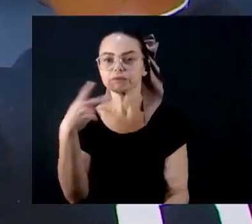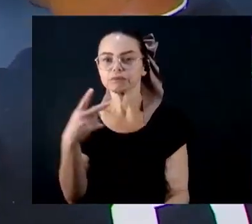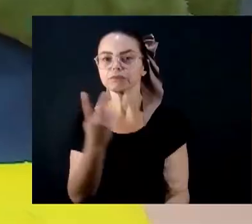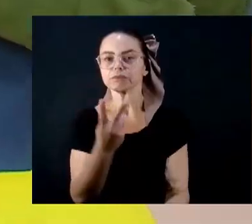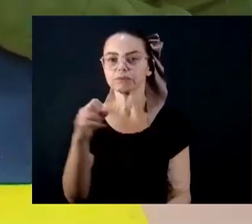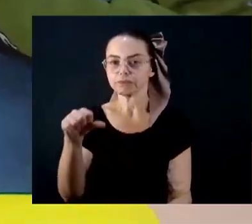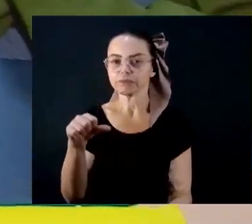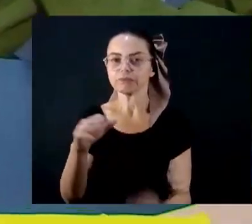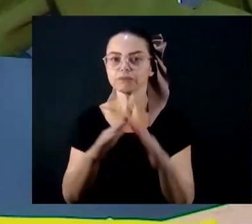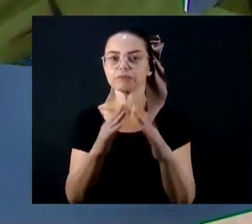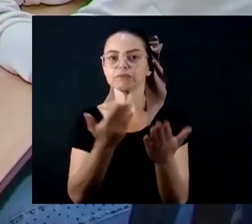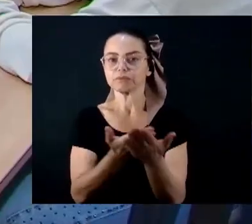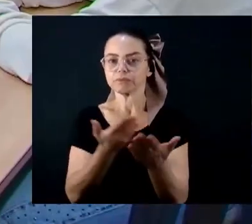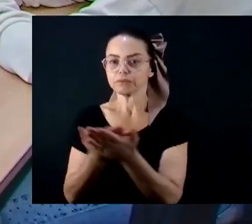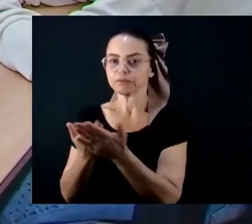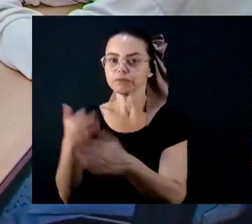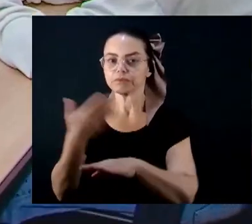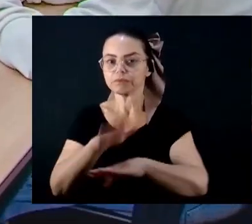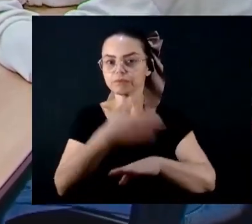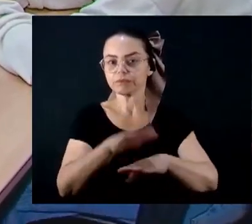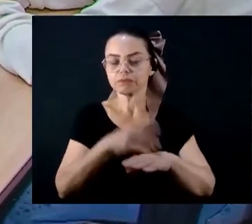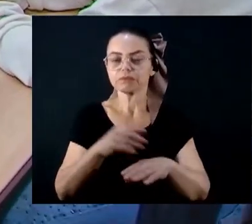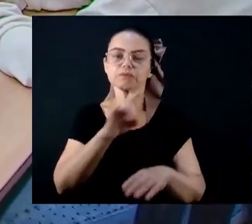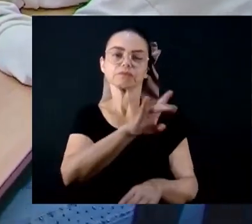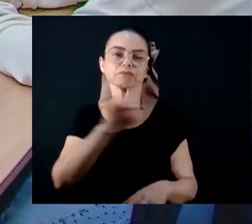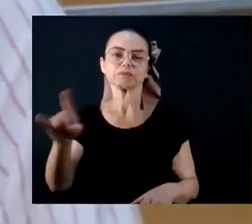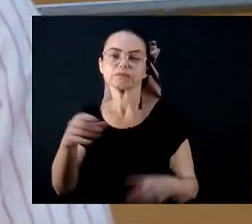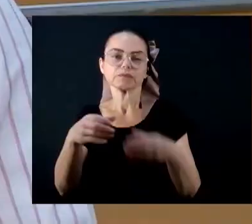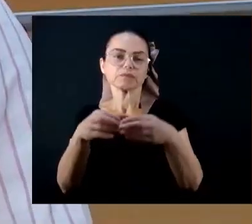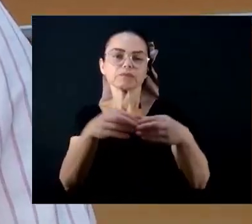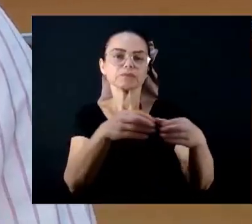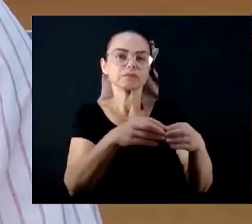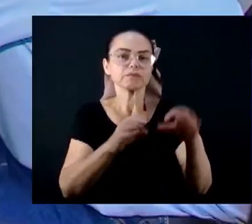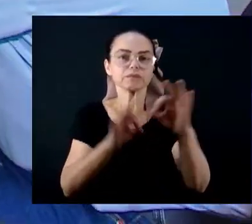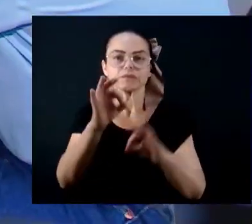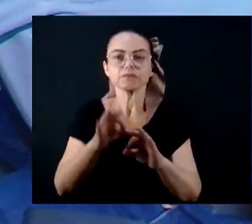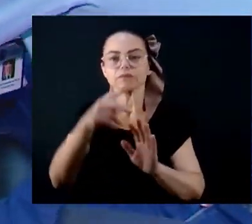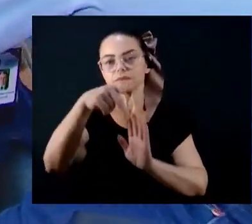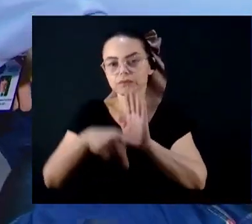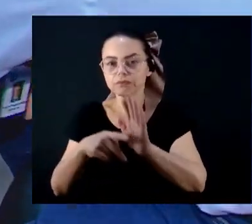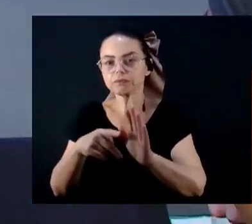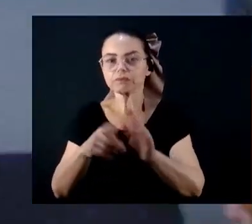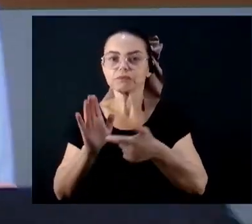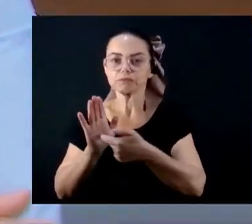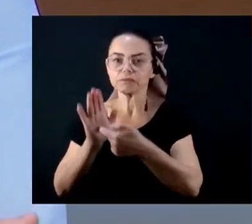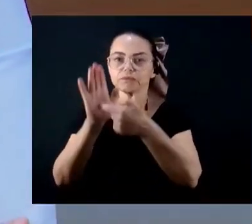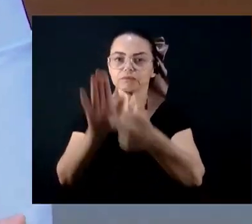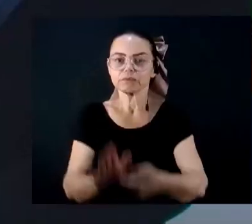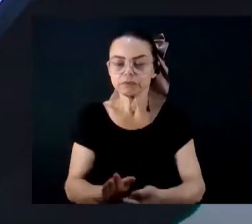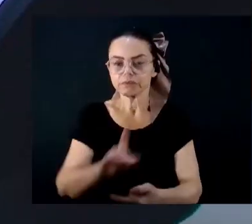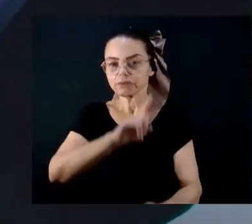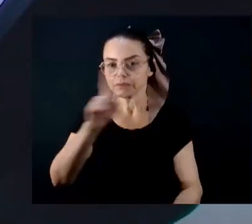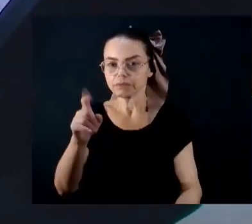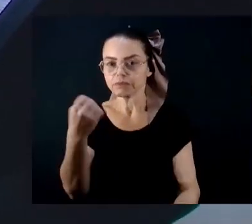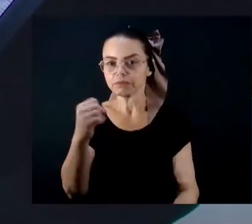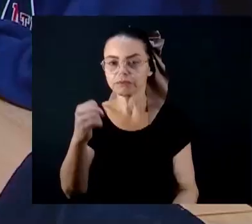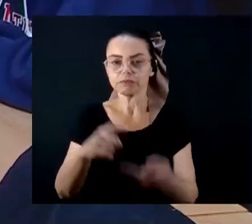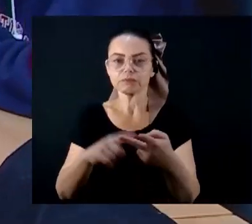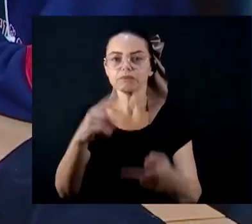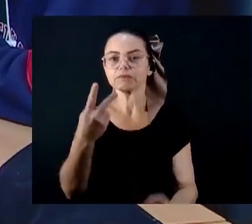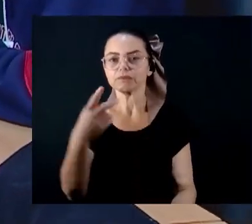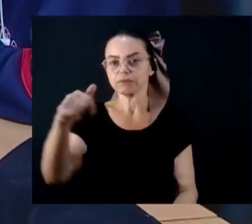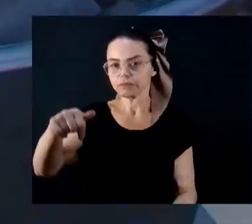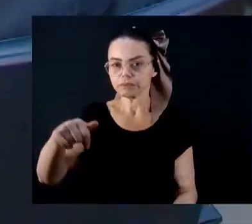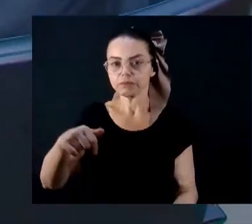escolas participantes. Cada grupo elaborou um projeto que deverá ser apresentado nos dias 18 e 27